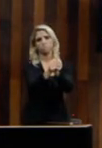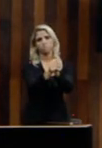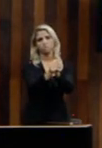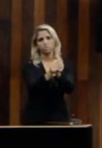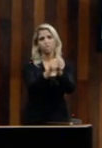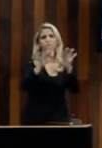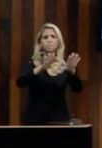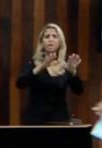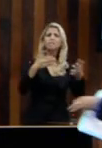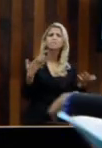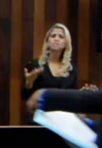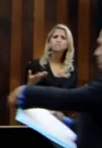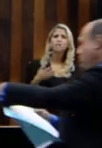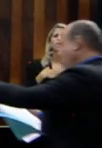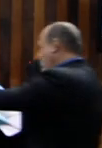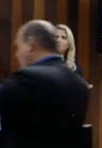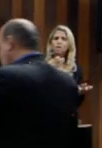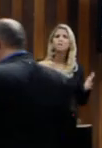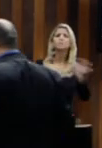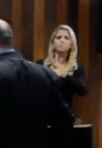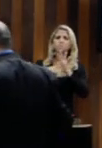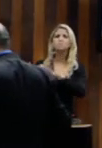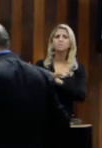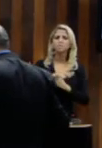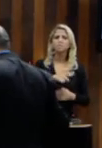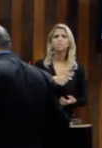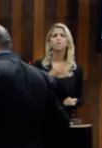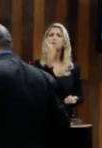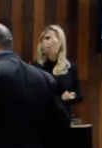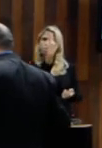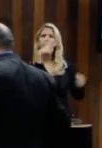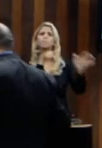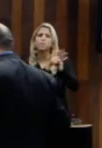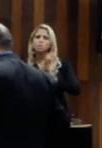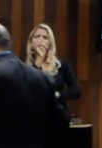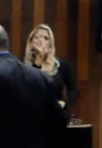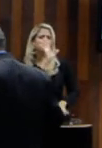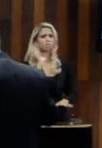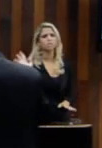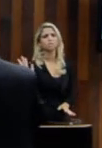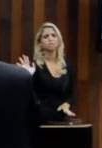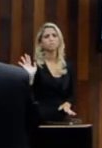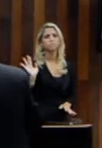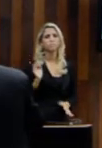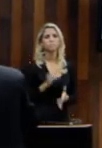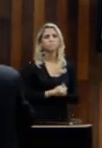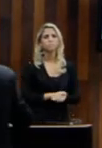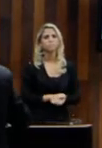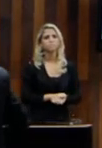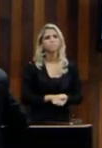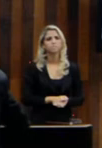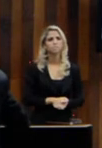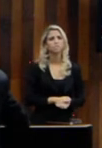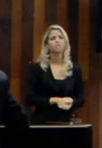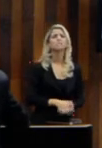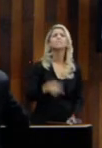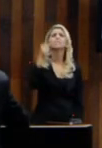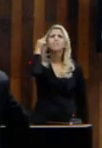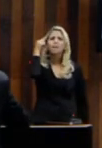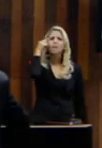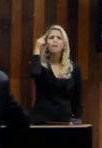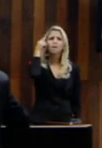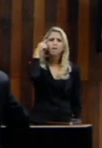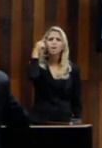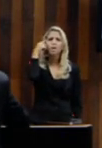E aí, uma pergunta somente. Só vai uma pergunta. Será que um secretário que não